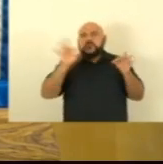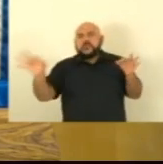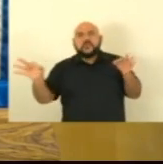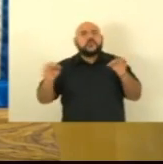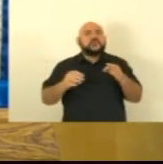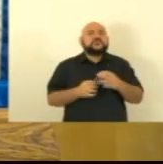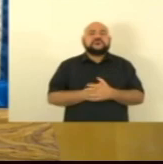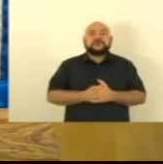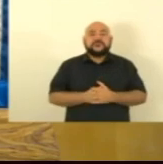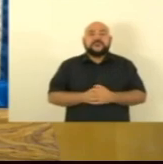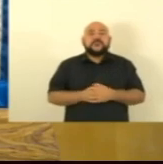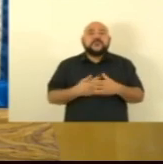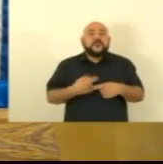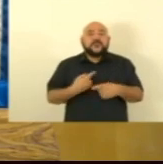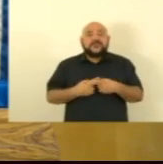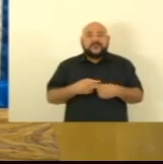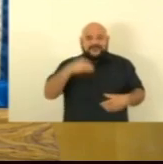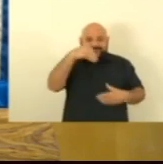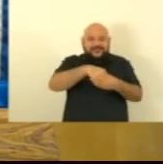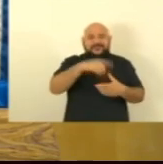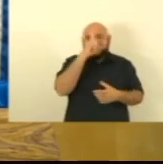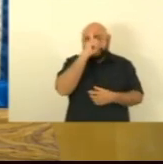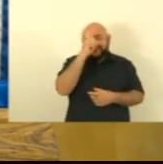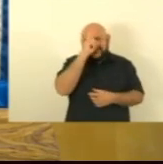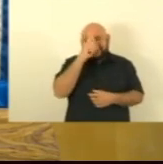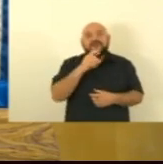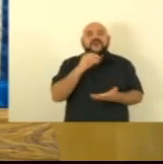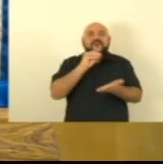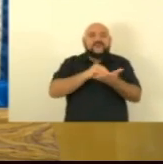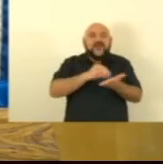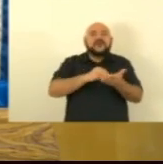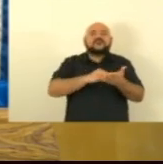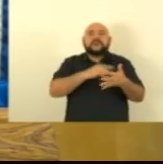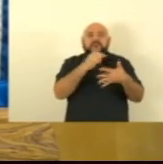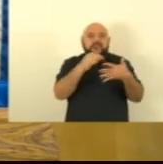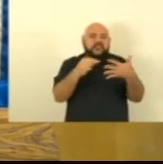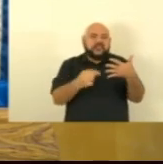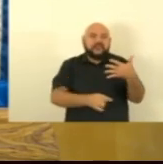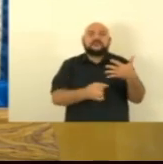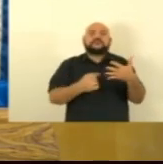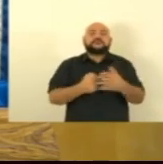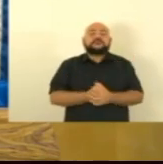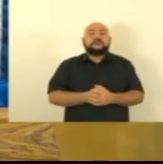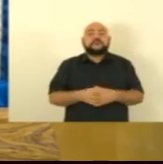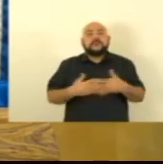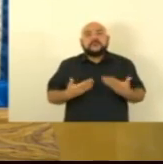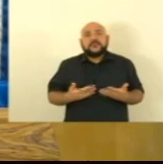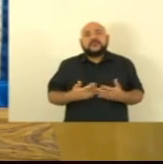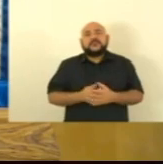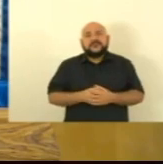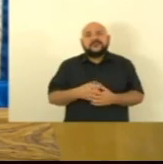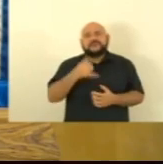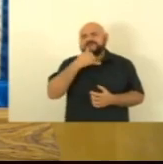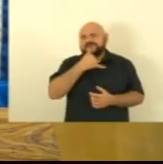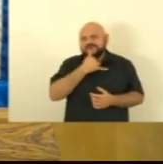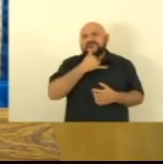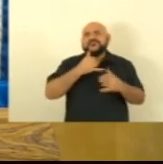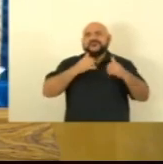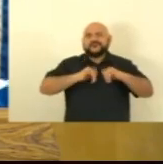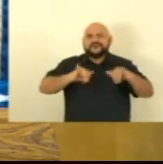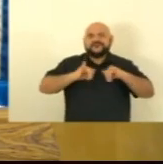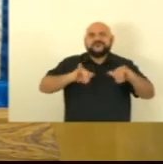estar acolhendo as mães e os seus bebês. Nós fazemos isso com muita tristeza, senhor presidente,